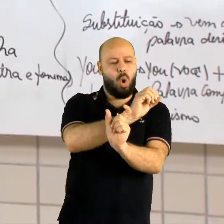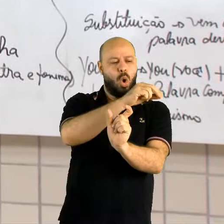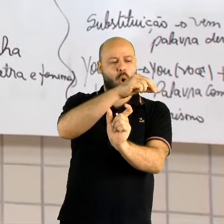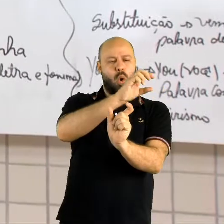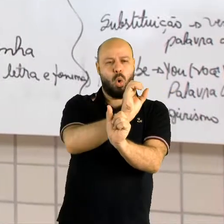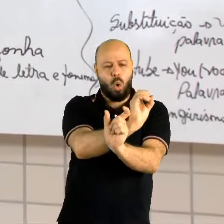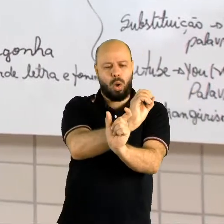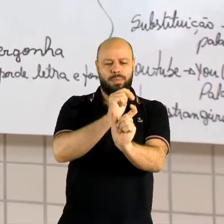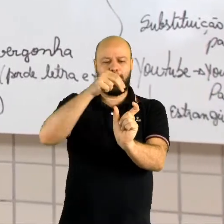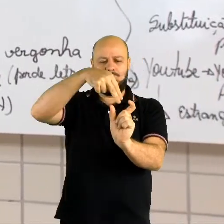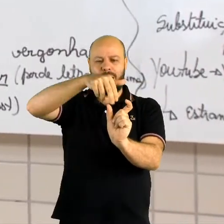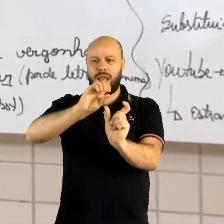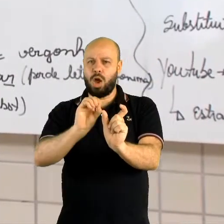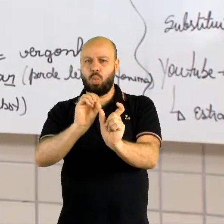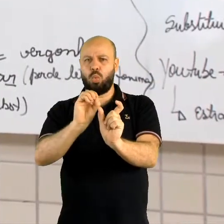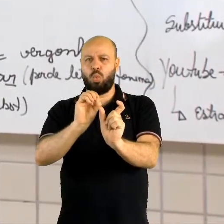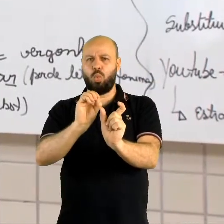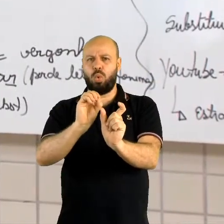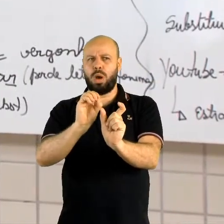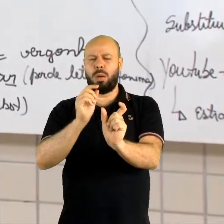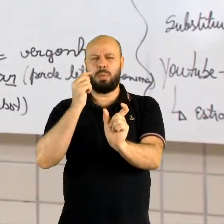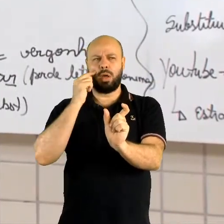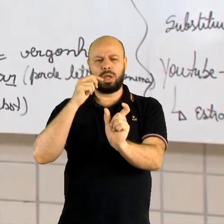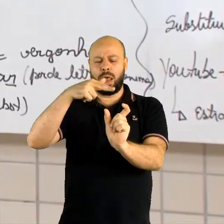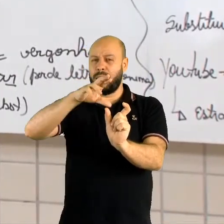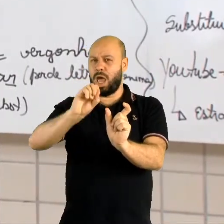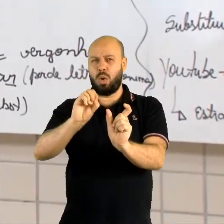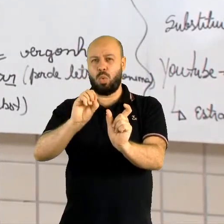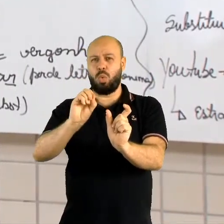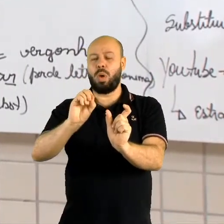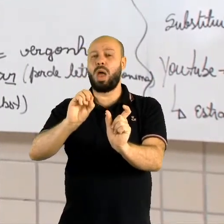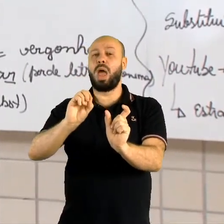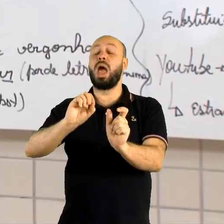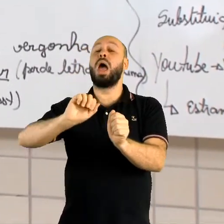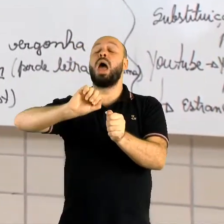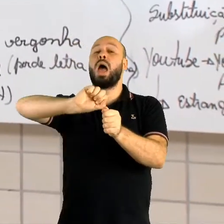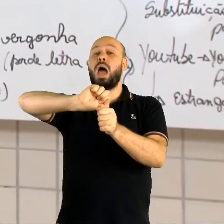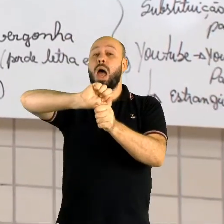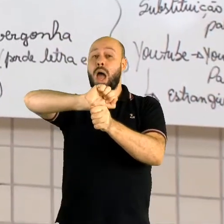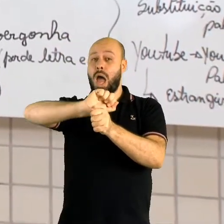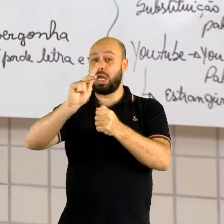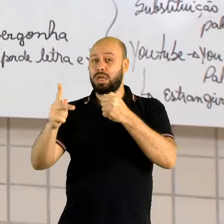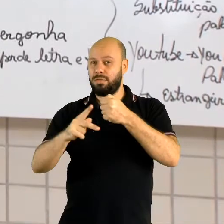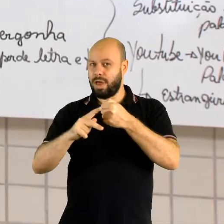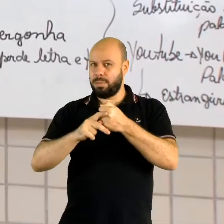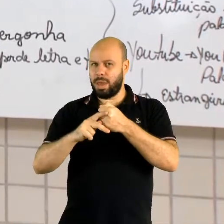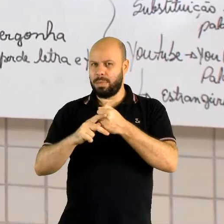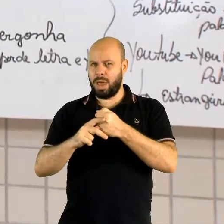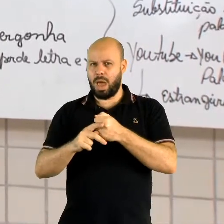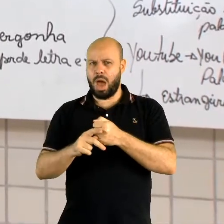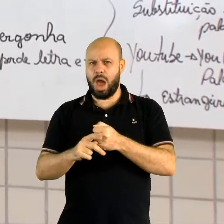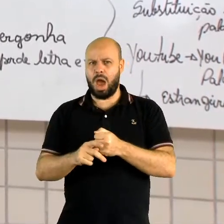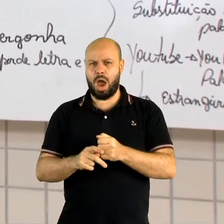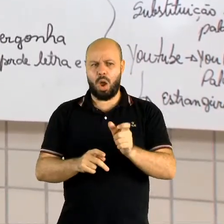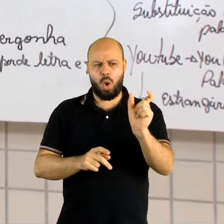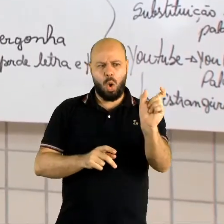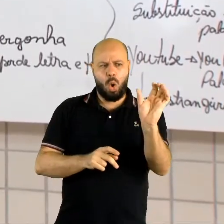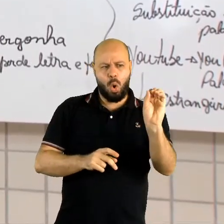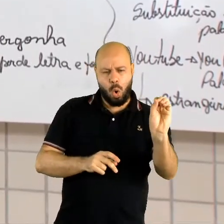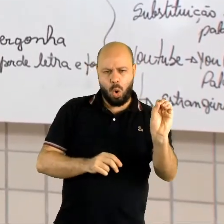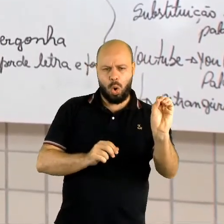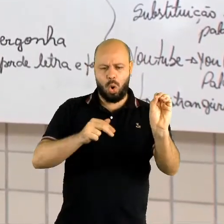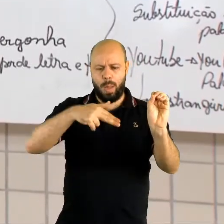sentido. Não, ele solto, ele é o quê? Um advérbio. O não, eu